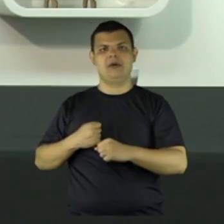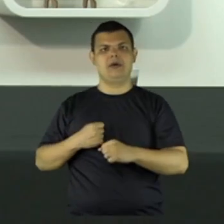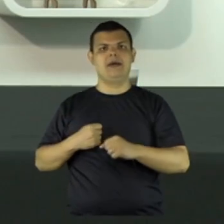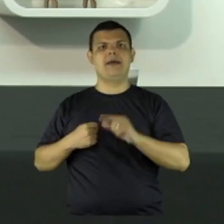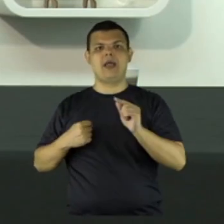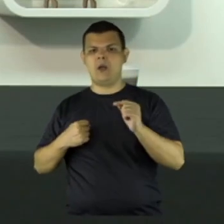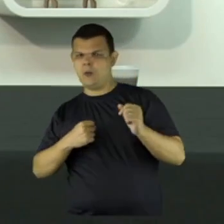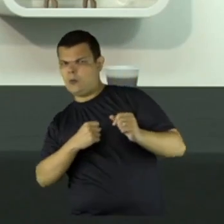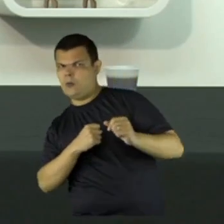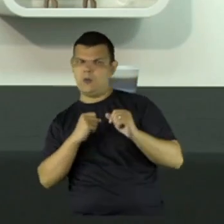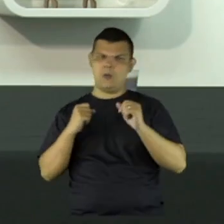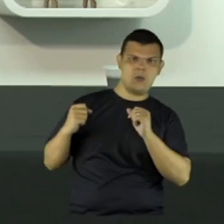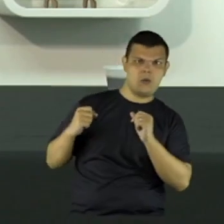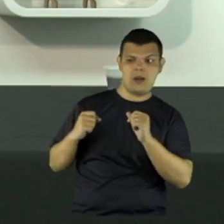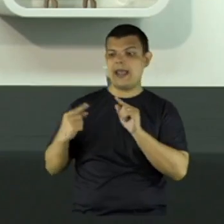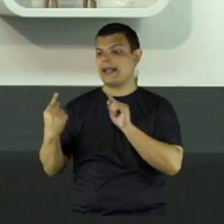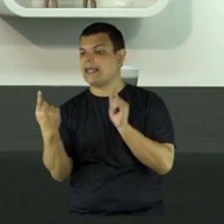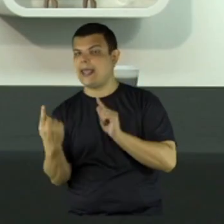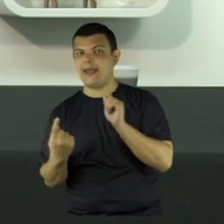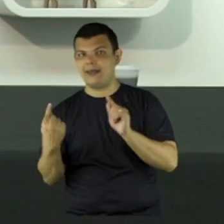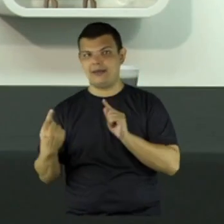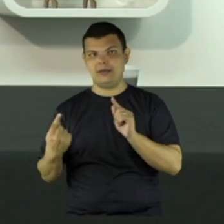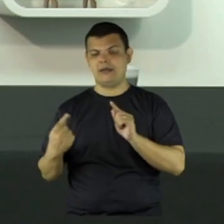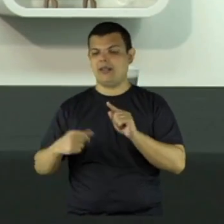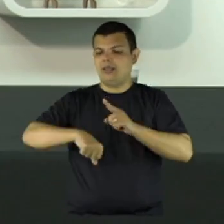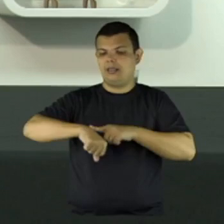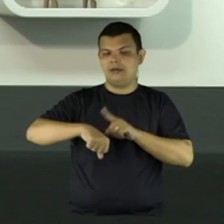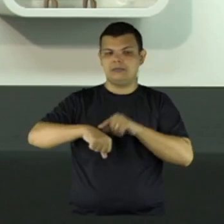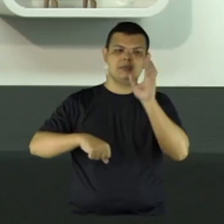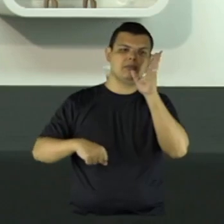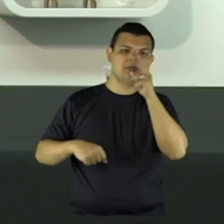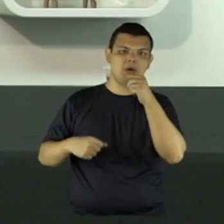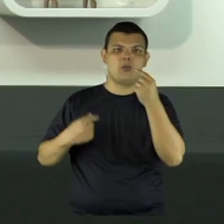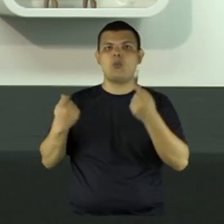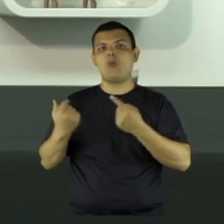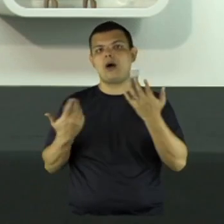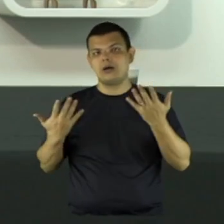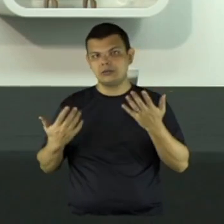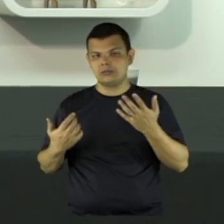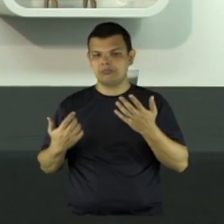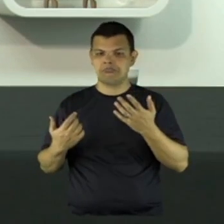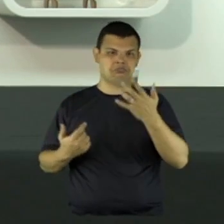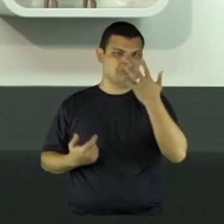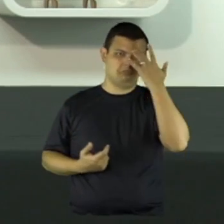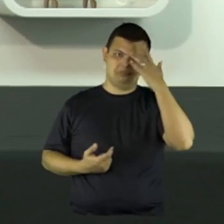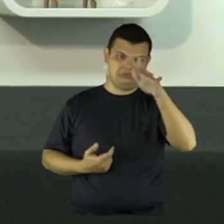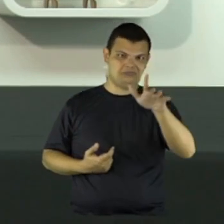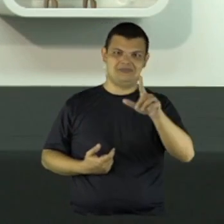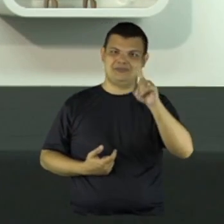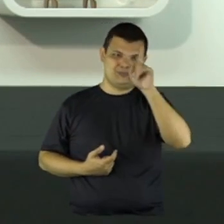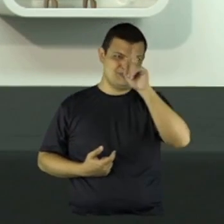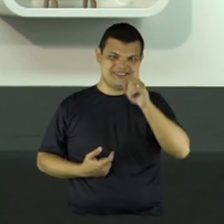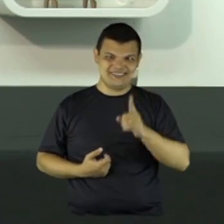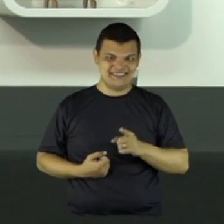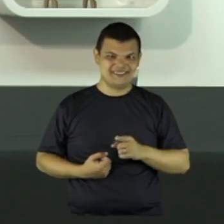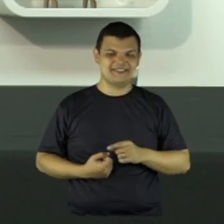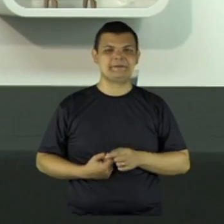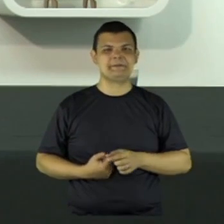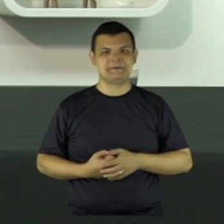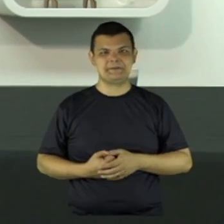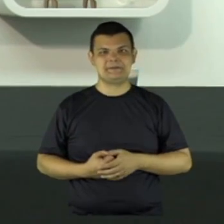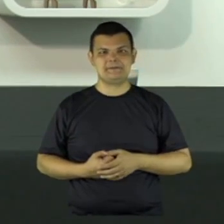se esquivar? O tempo que a luta vai durar, certo? Então, a imprevisibilidade é exatamente